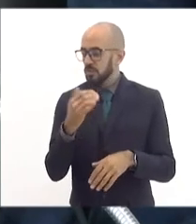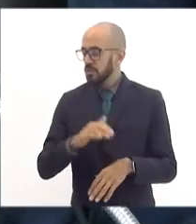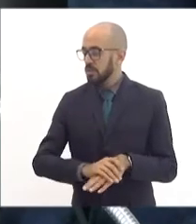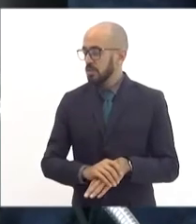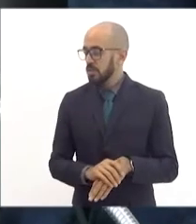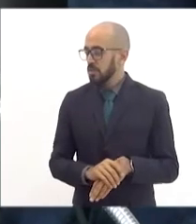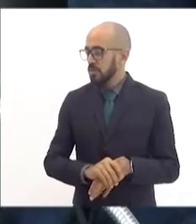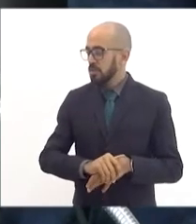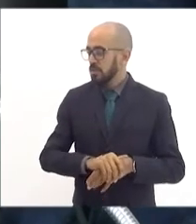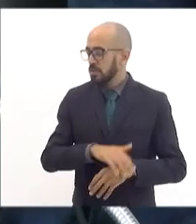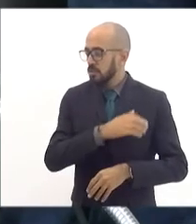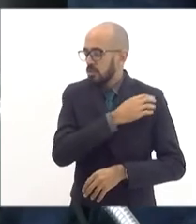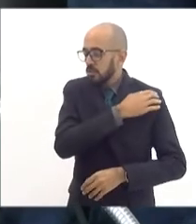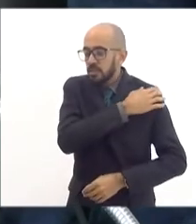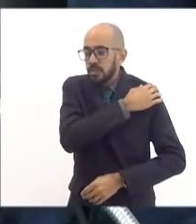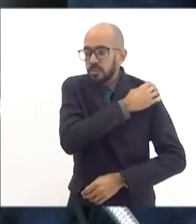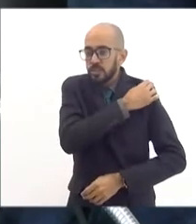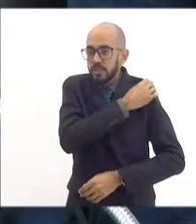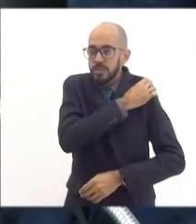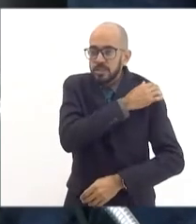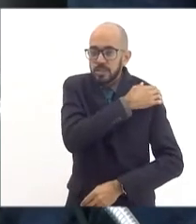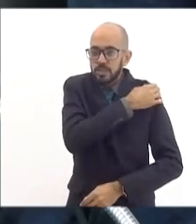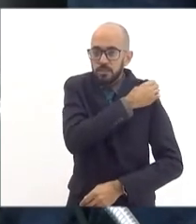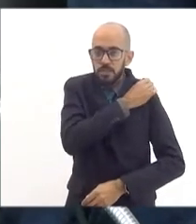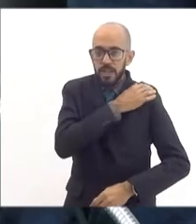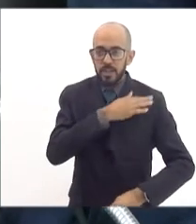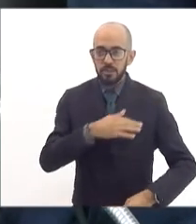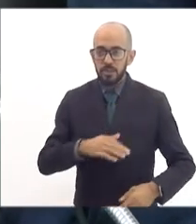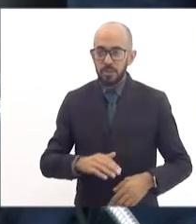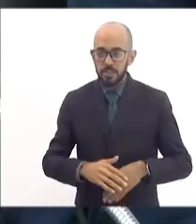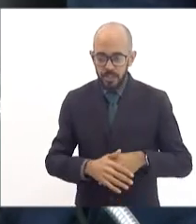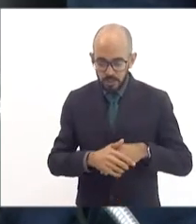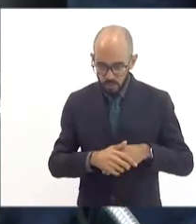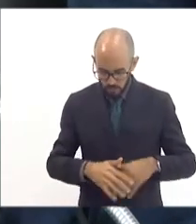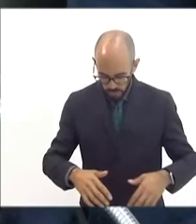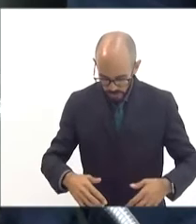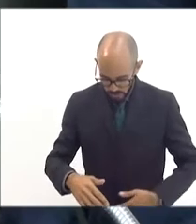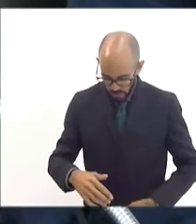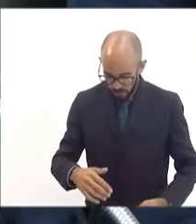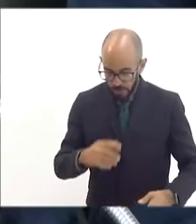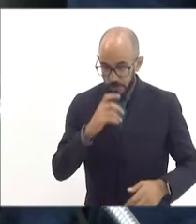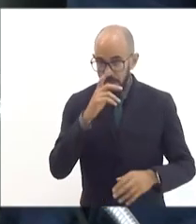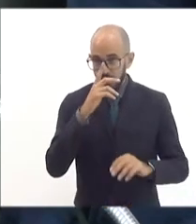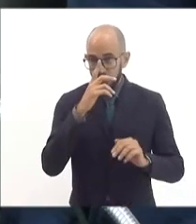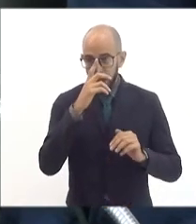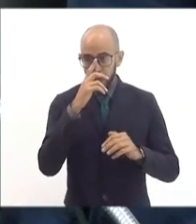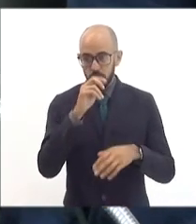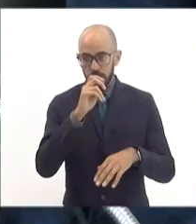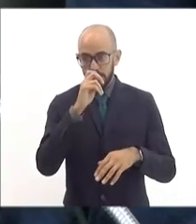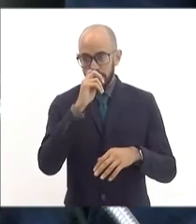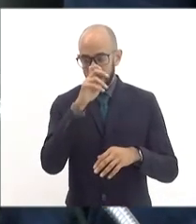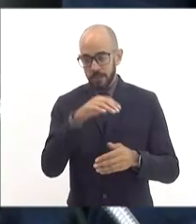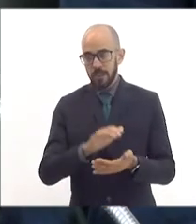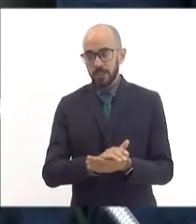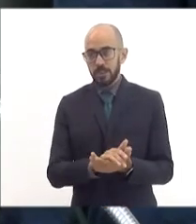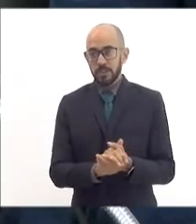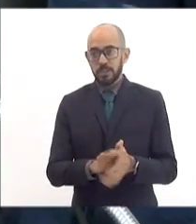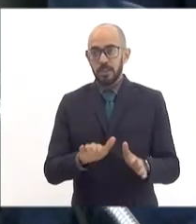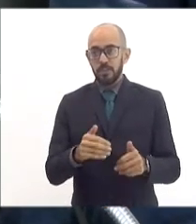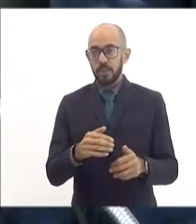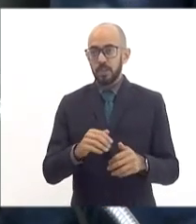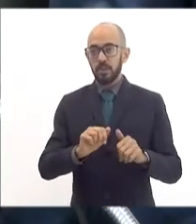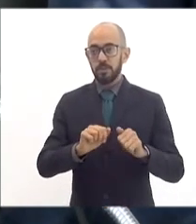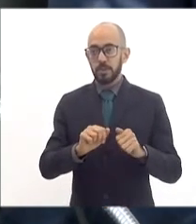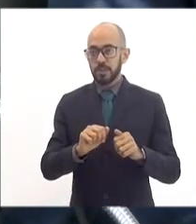fundamental, muitas vezes, é fundamental para a bancada, e não de uma maneira mais geral. Dadas